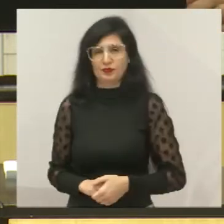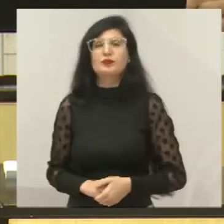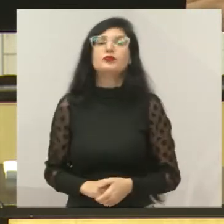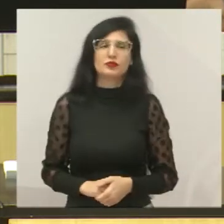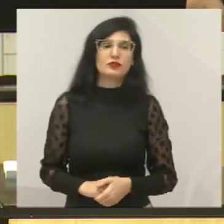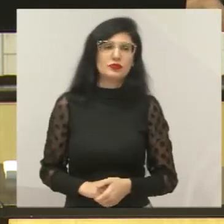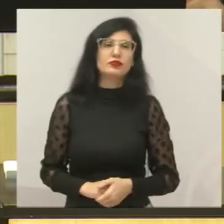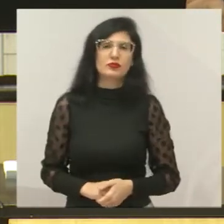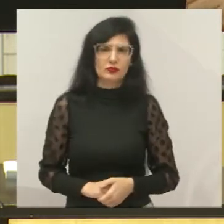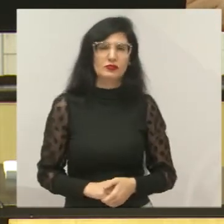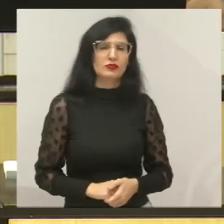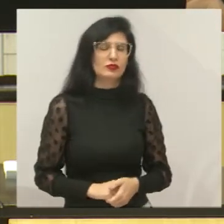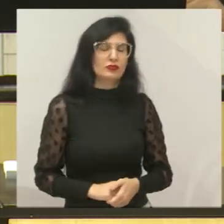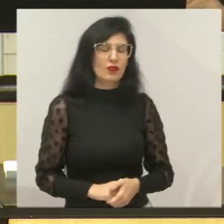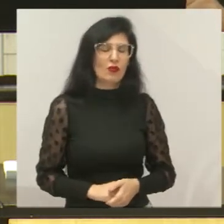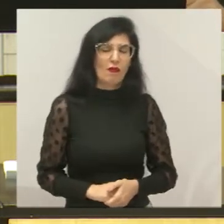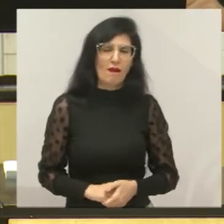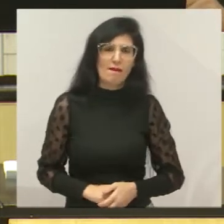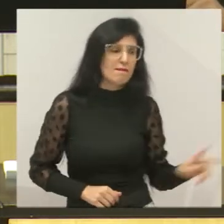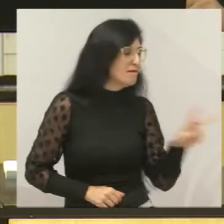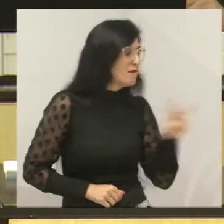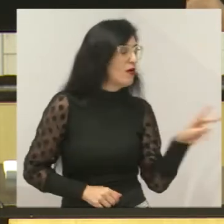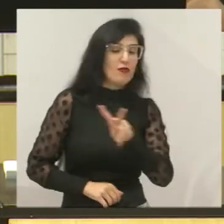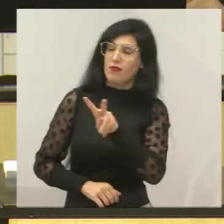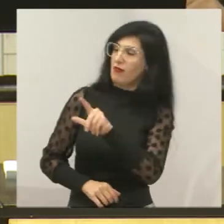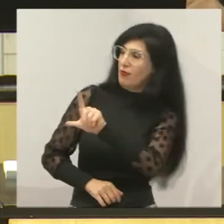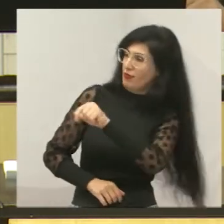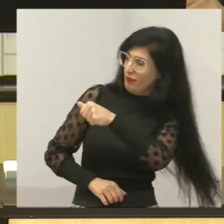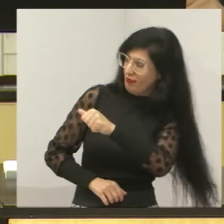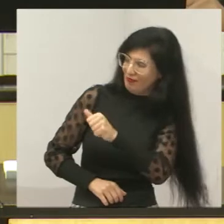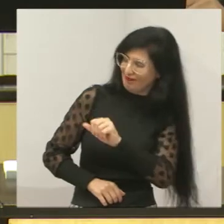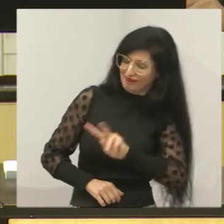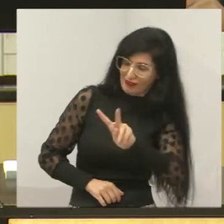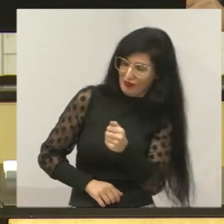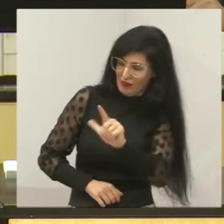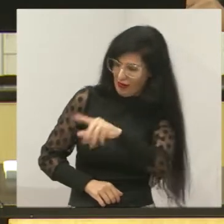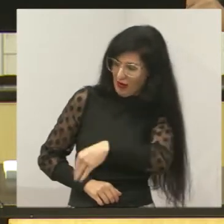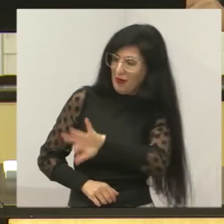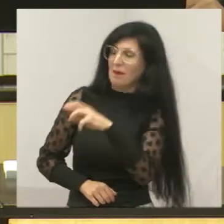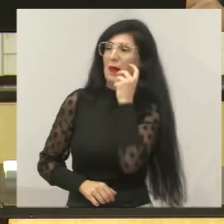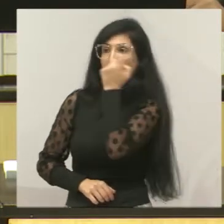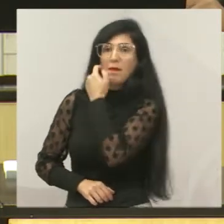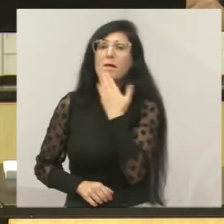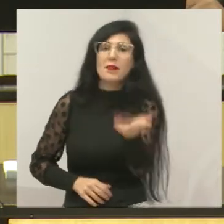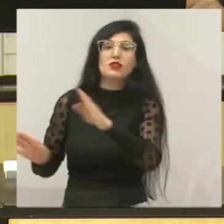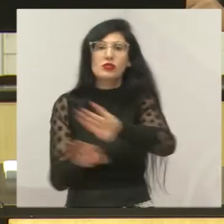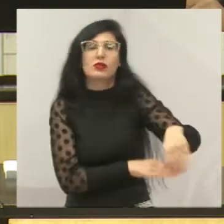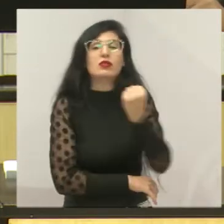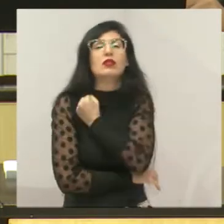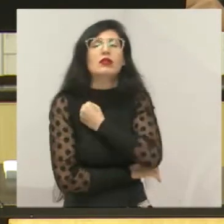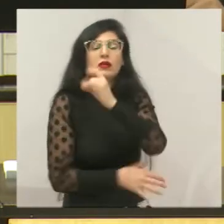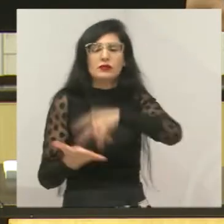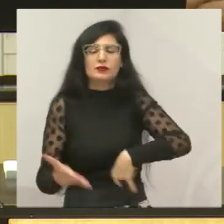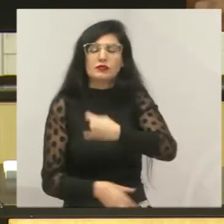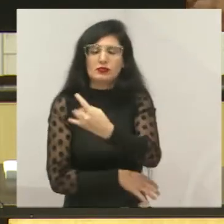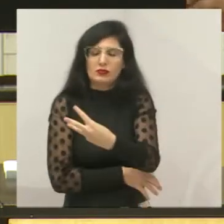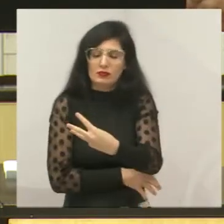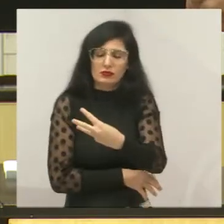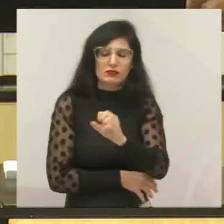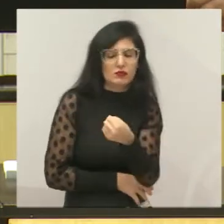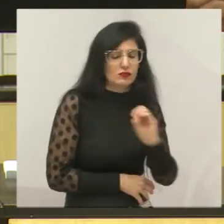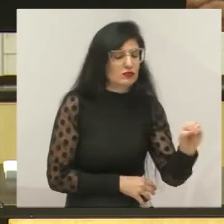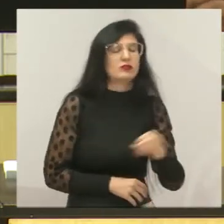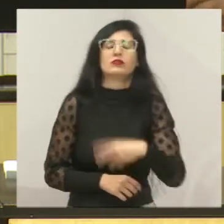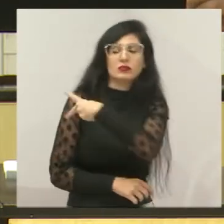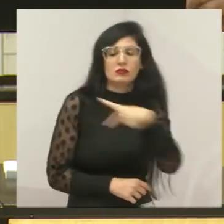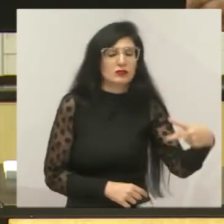atenção dispensada, subscrevemos, vereador Valmir Parque do Meia Lua. Requerimento número 380. Requeremos ao excelentíssimo senhor presidente